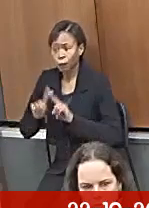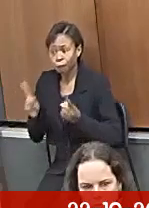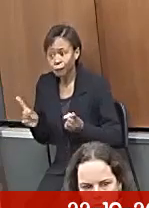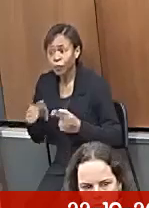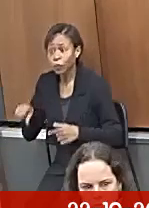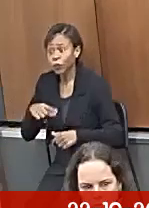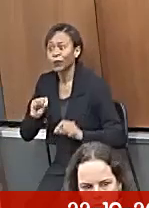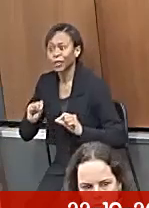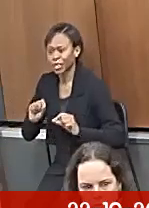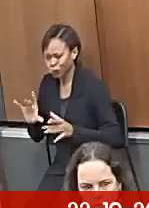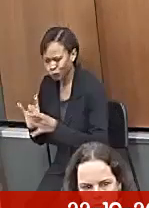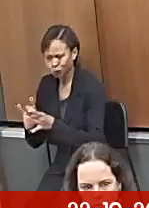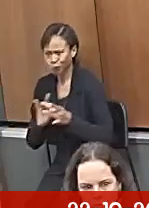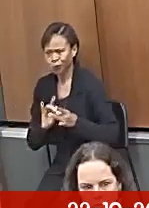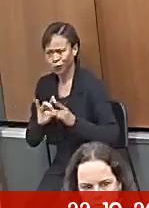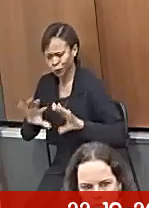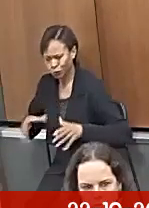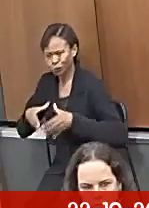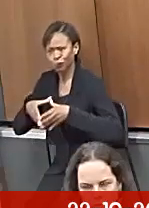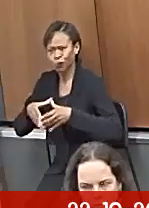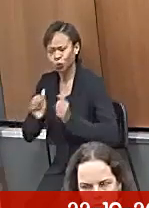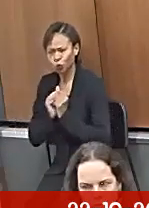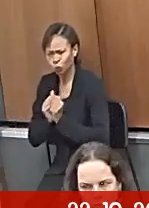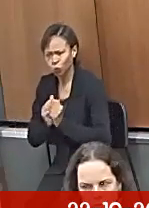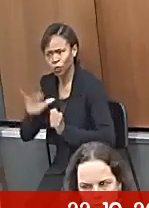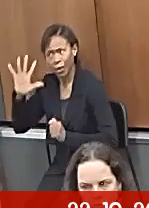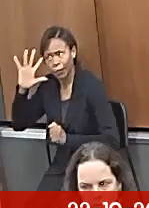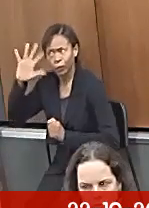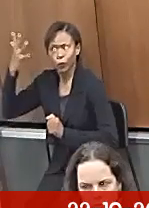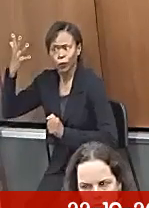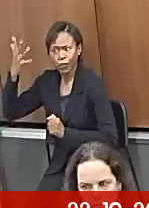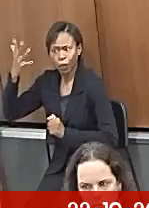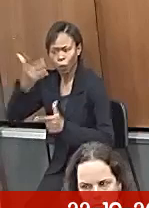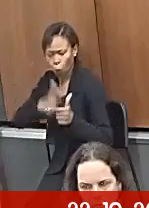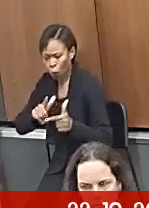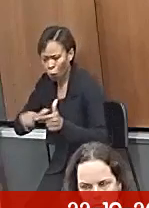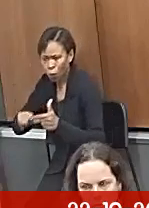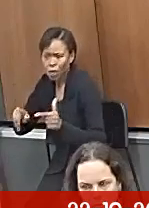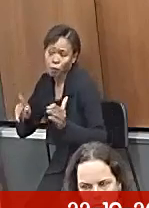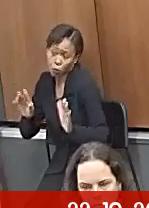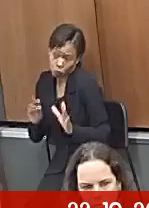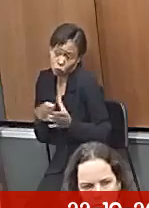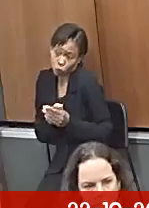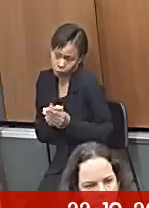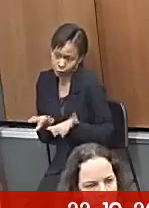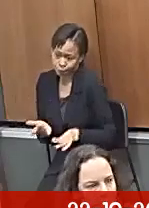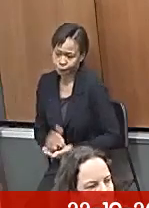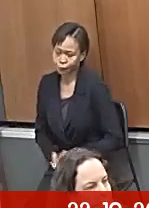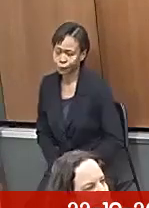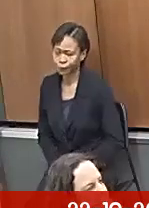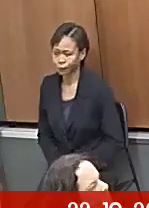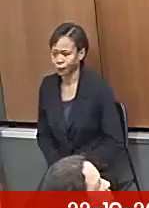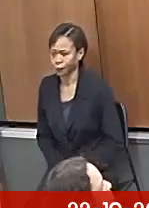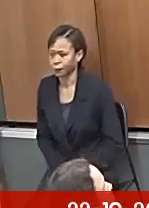construir juntos, todo mundo, a solução para aquele problema de inclusão.